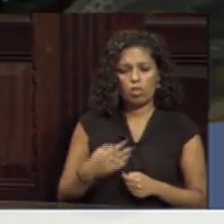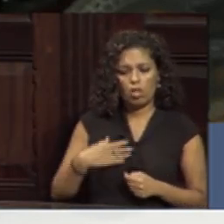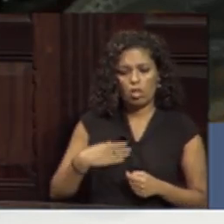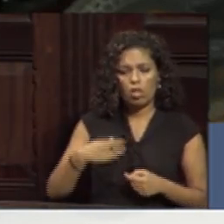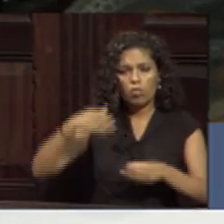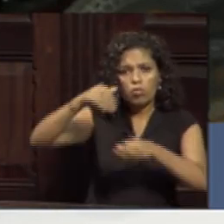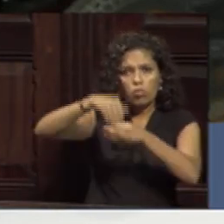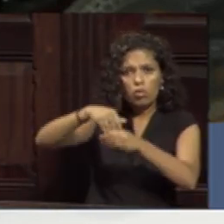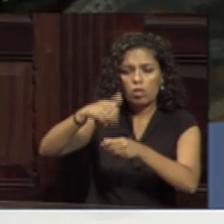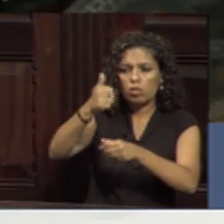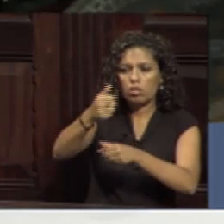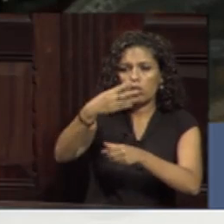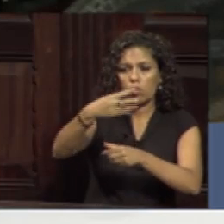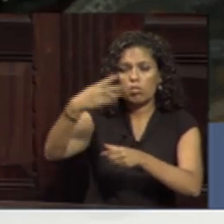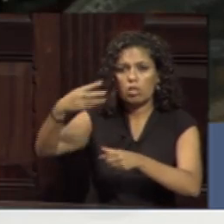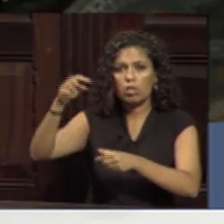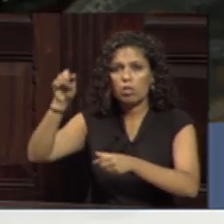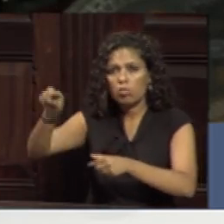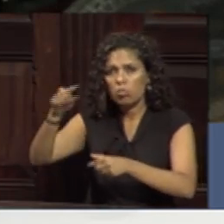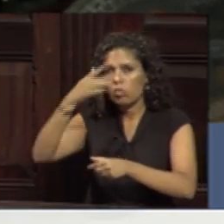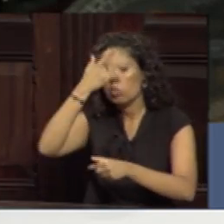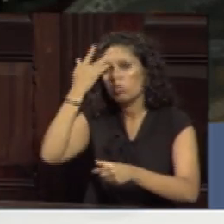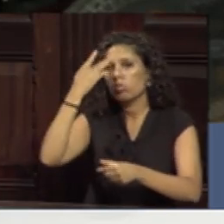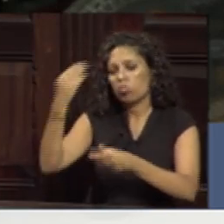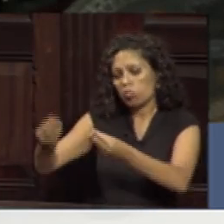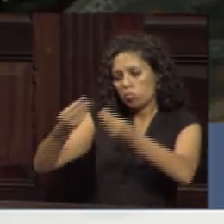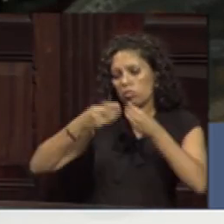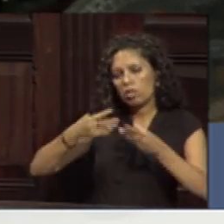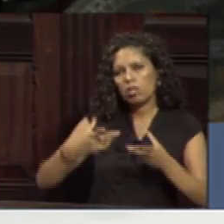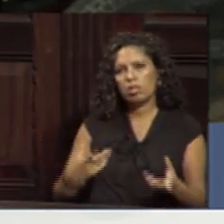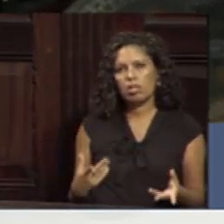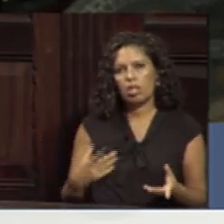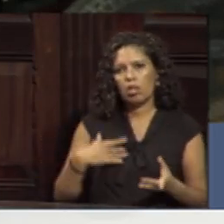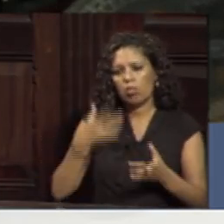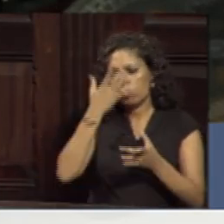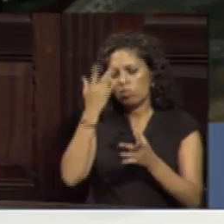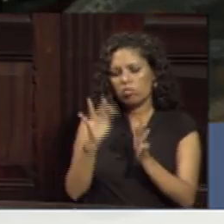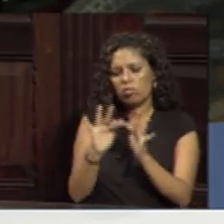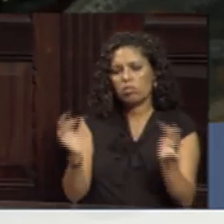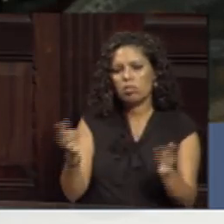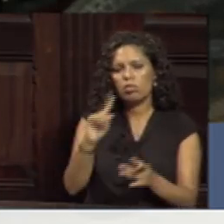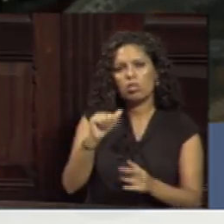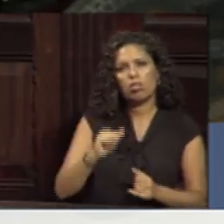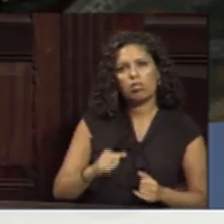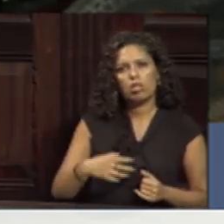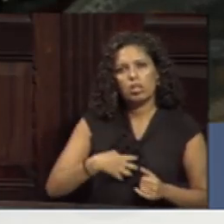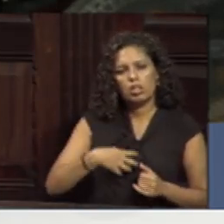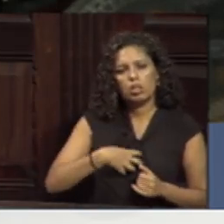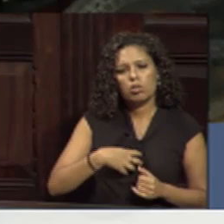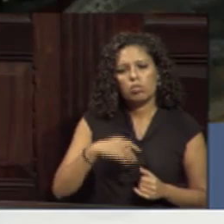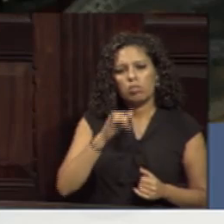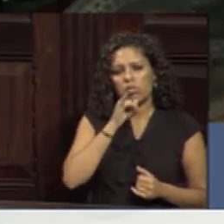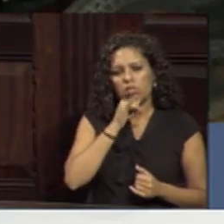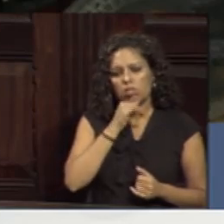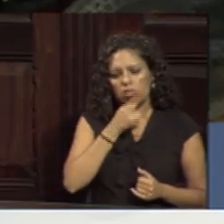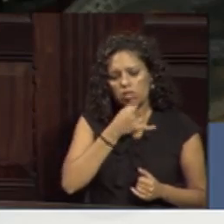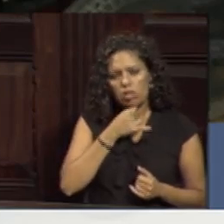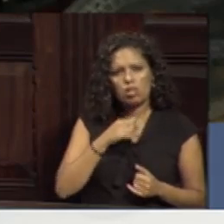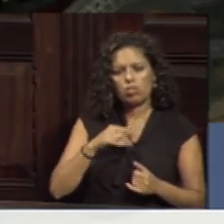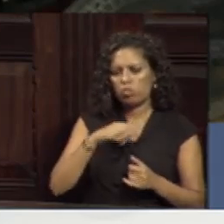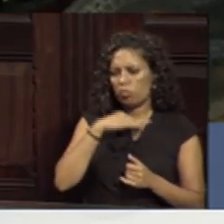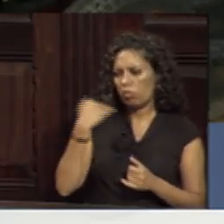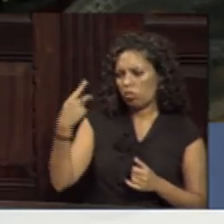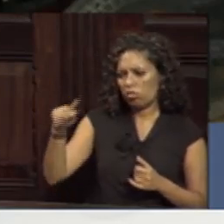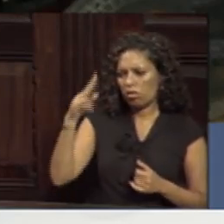muita tristeza e também pesar por a perda da Marielle, do seu motorista, mas também